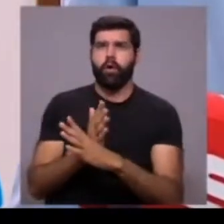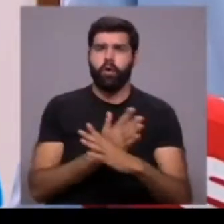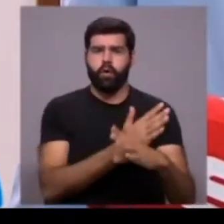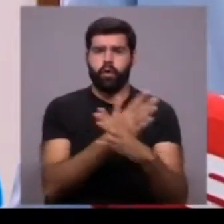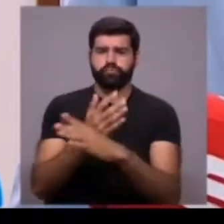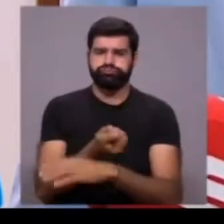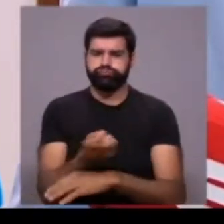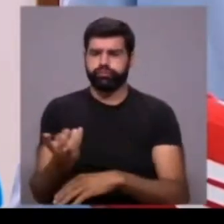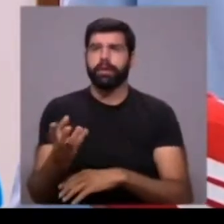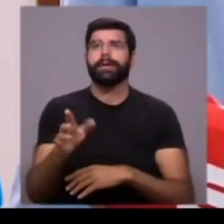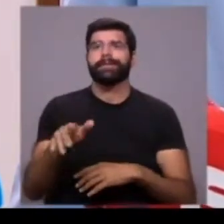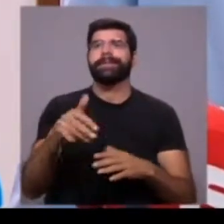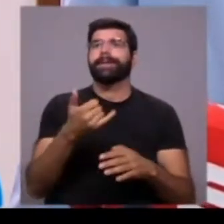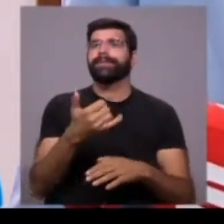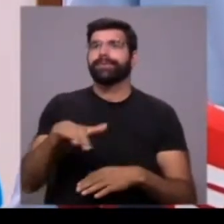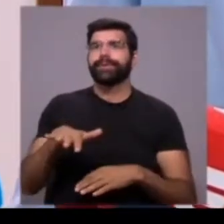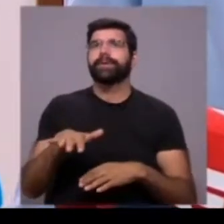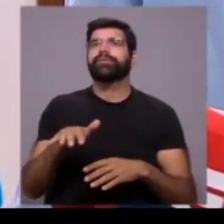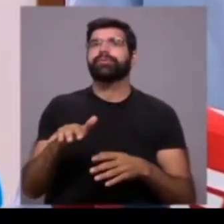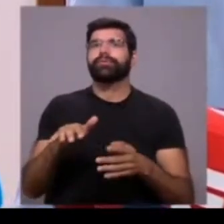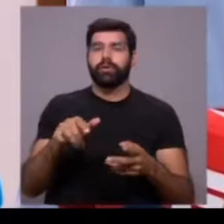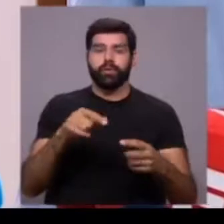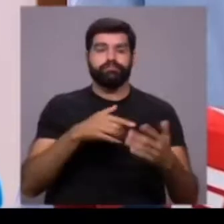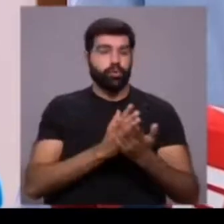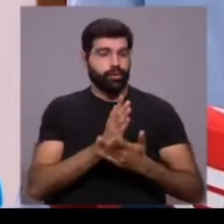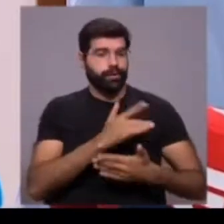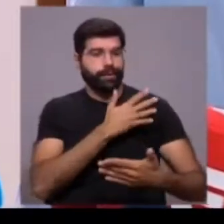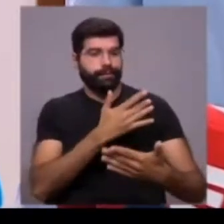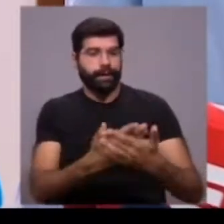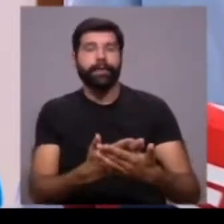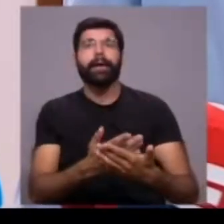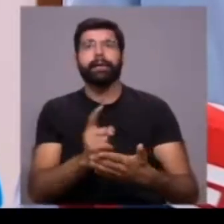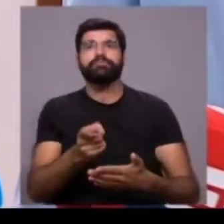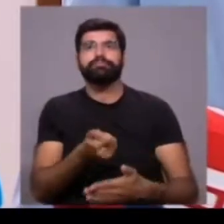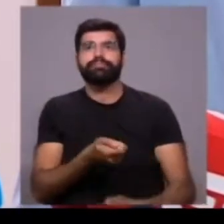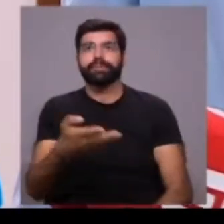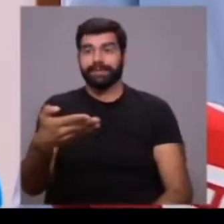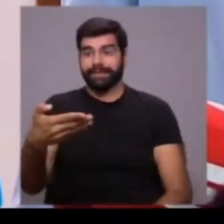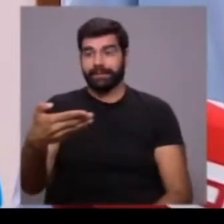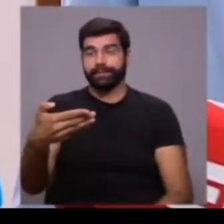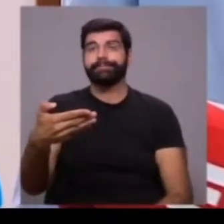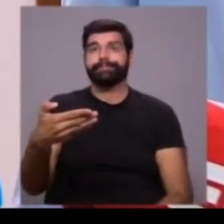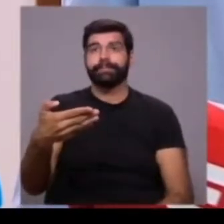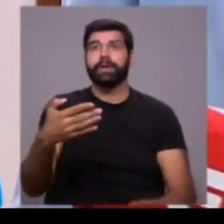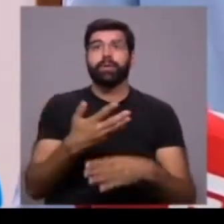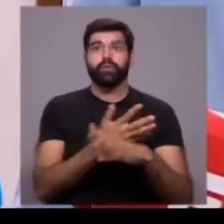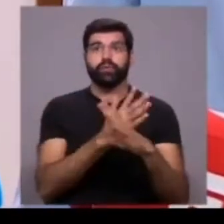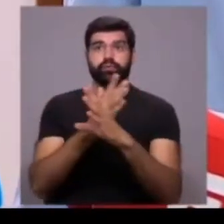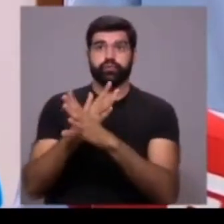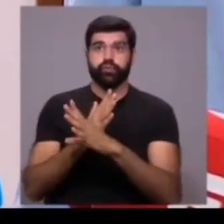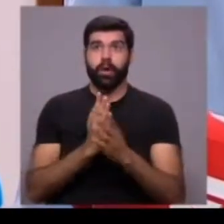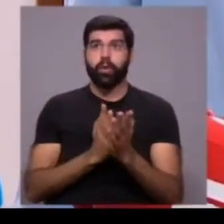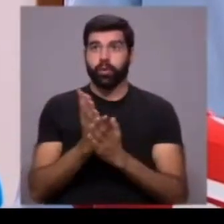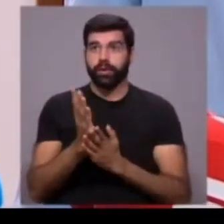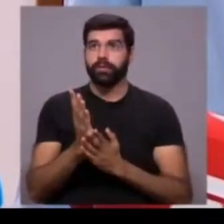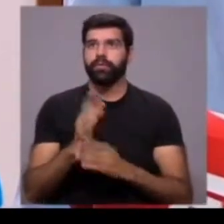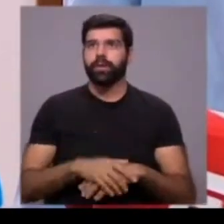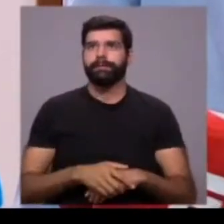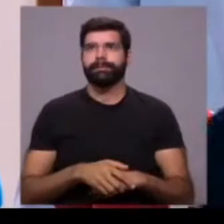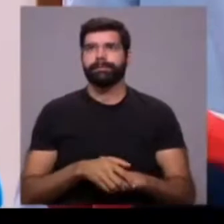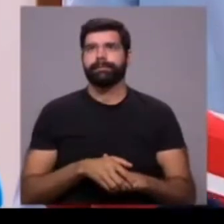desses 200 transitaram para hoje cerca de sete que estão neste momento ativos e vamos